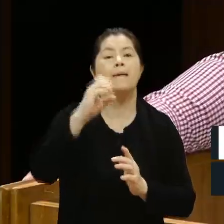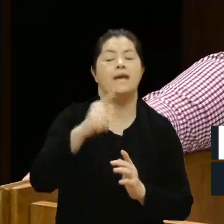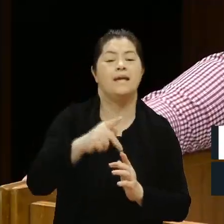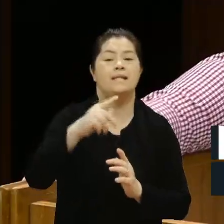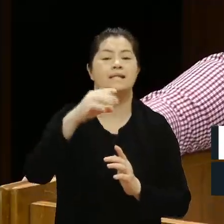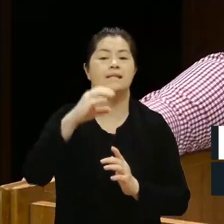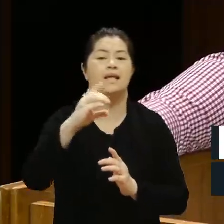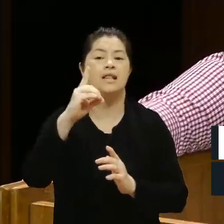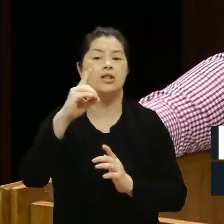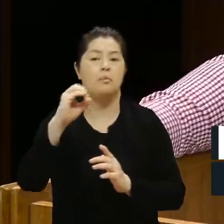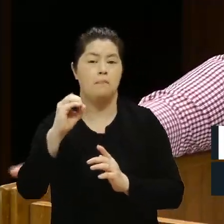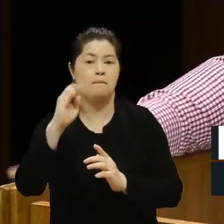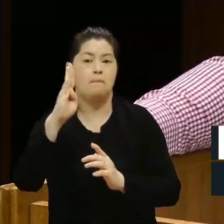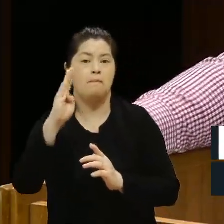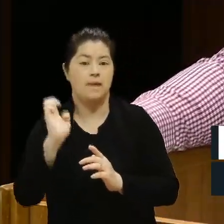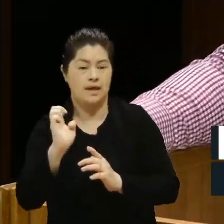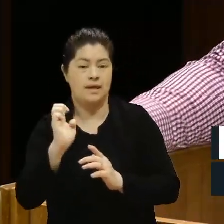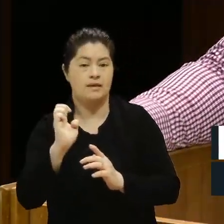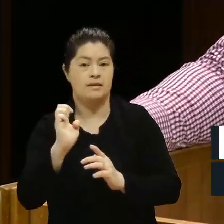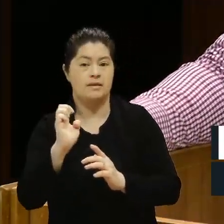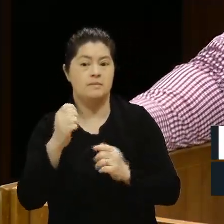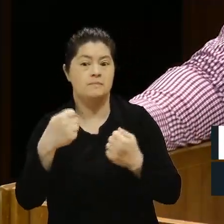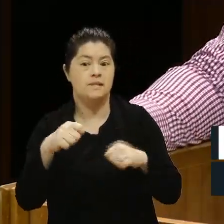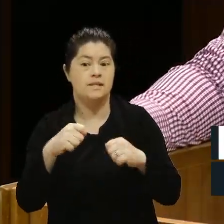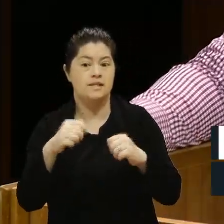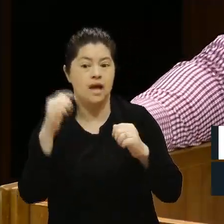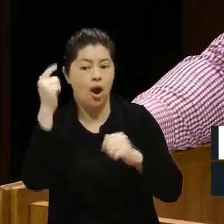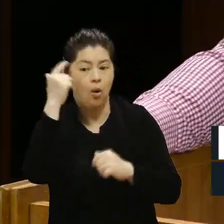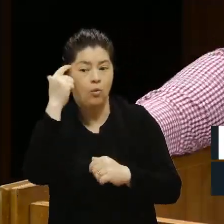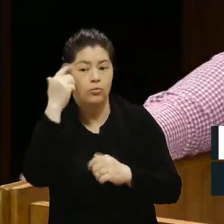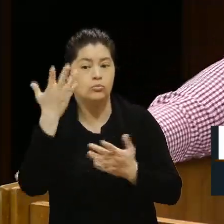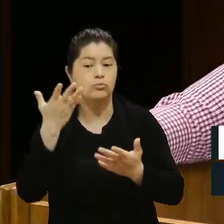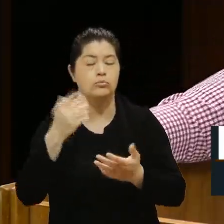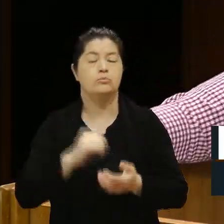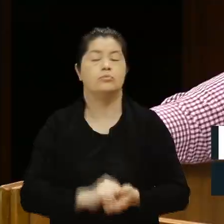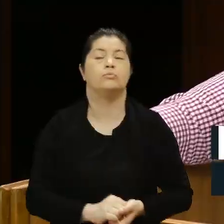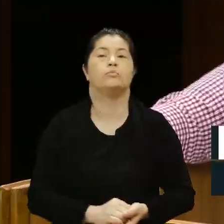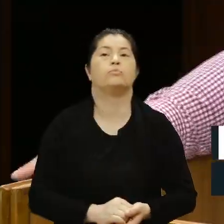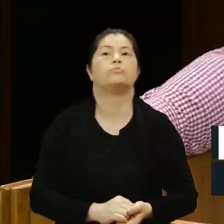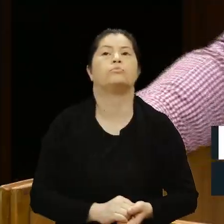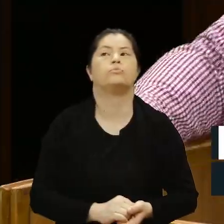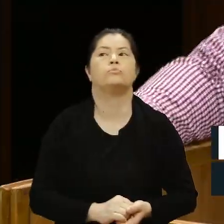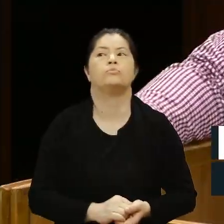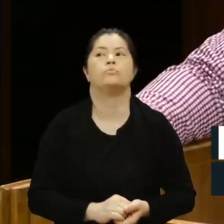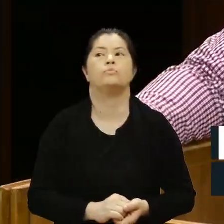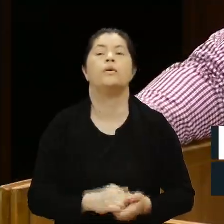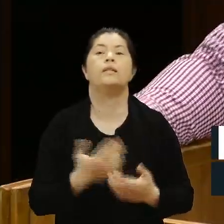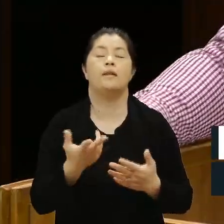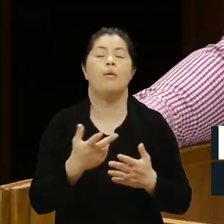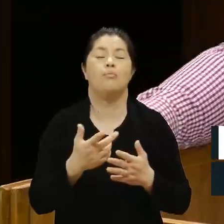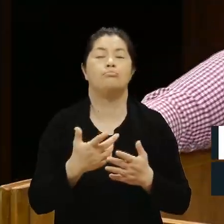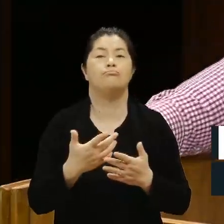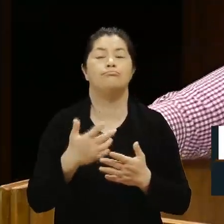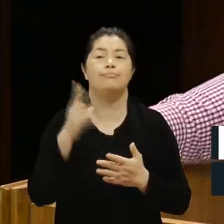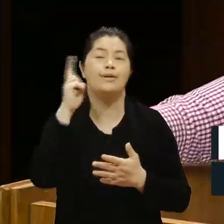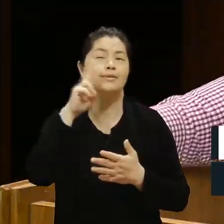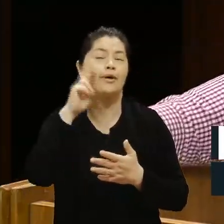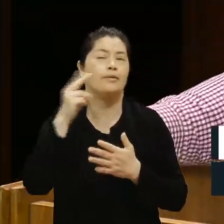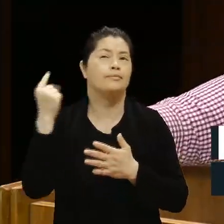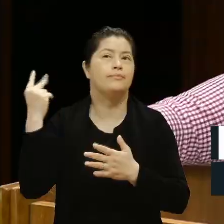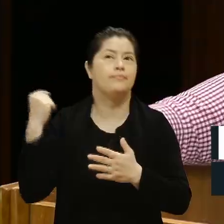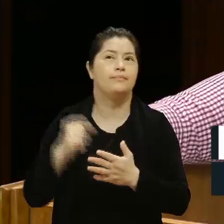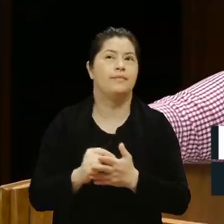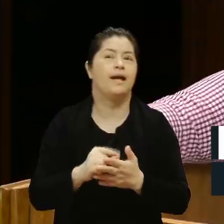e municipal, tem coerência. Aliás, reza a lenda que tem uma